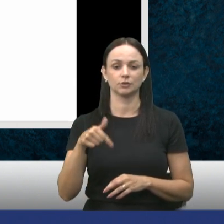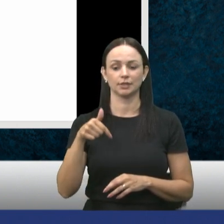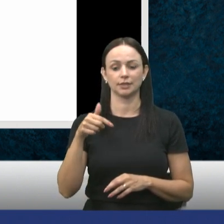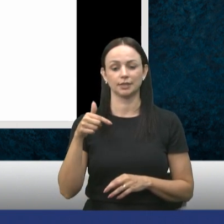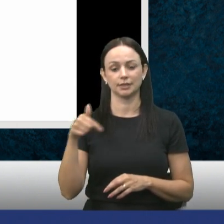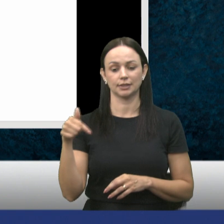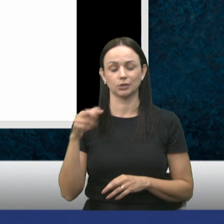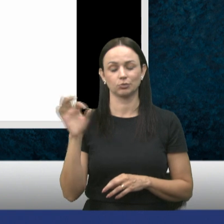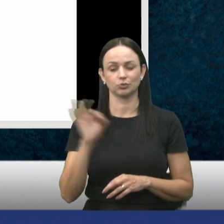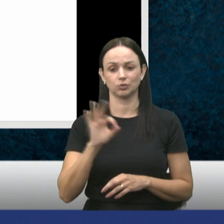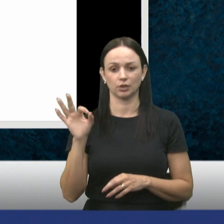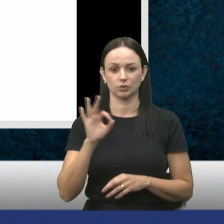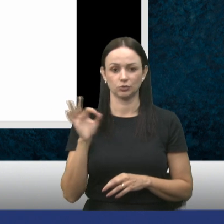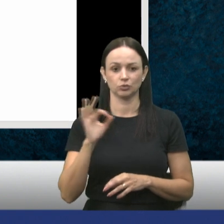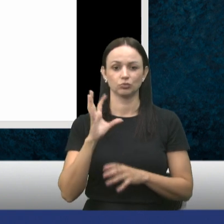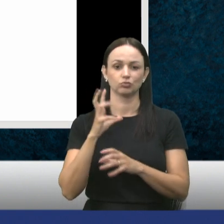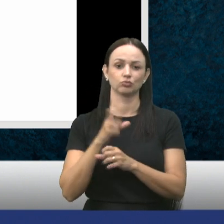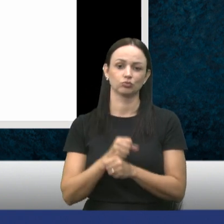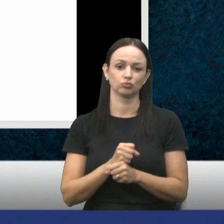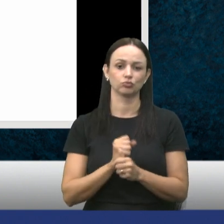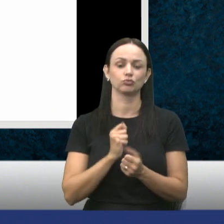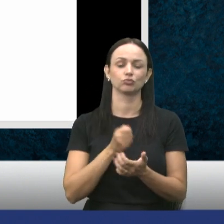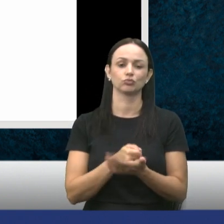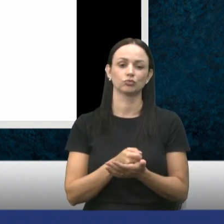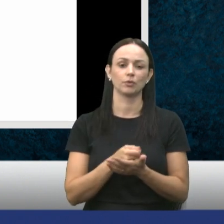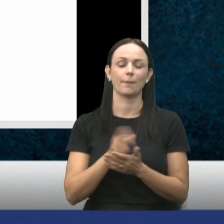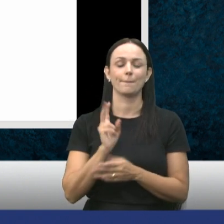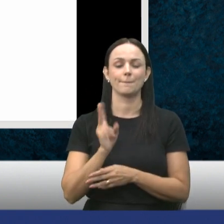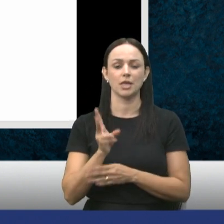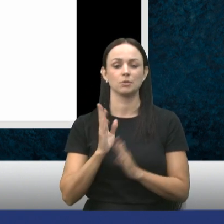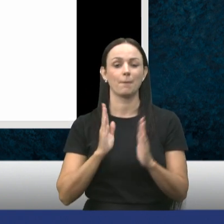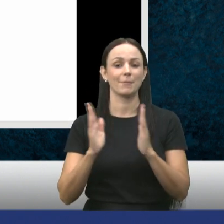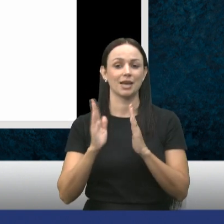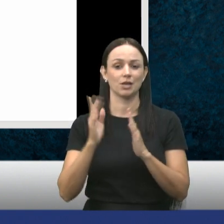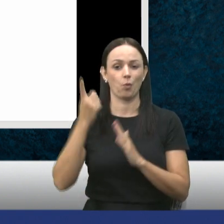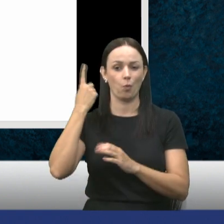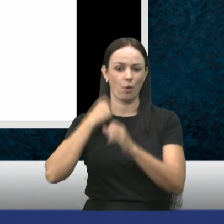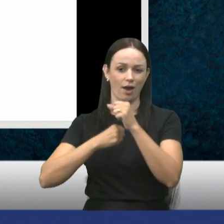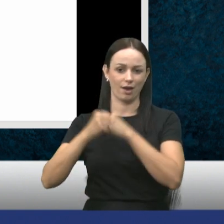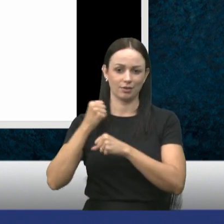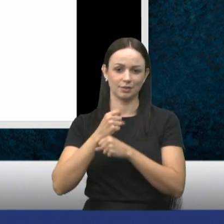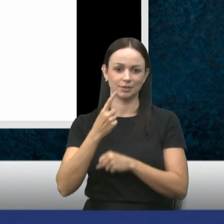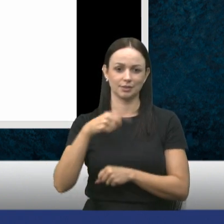12,77%. No total, o que foi liquidado no mesmo período do ano passado foi de